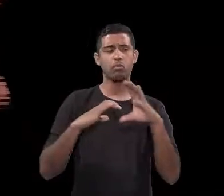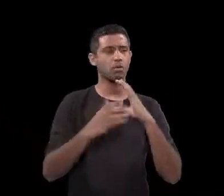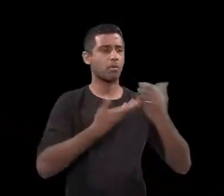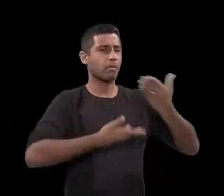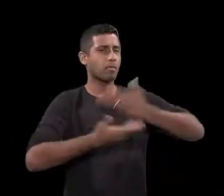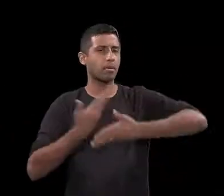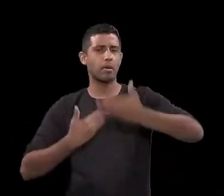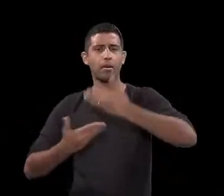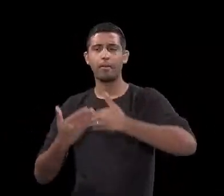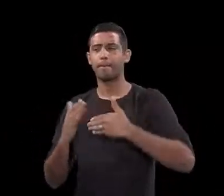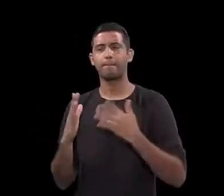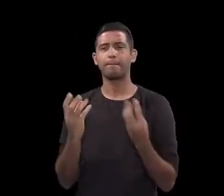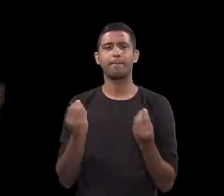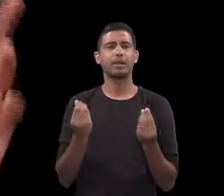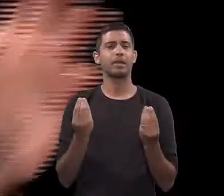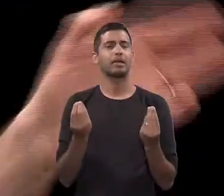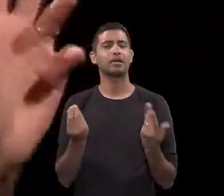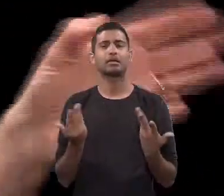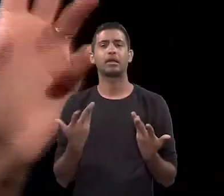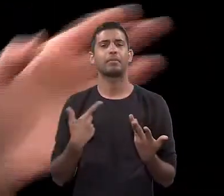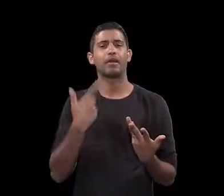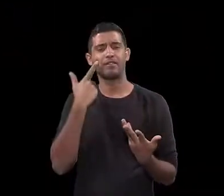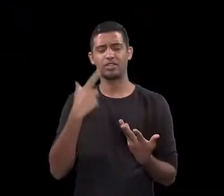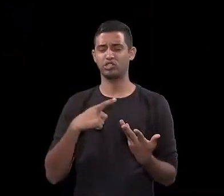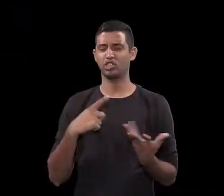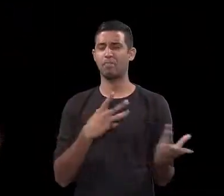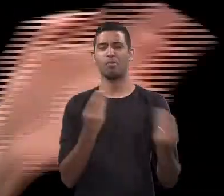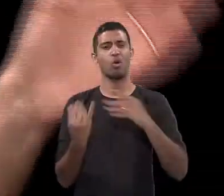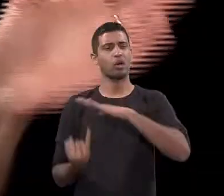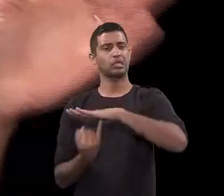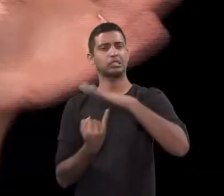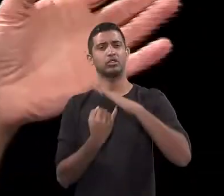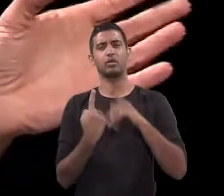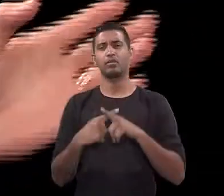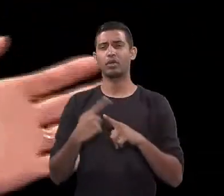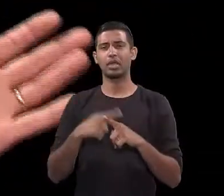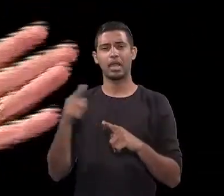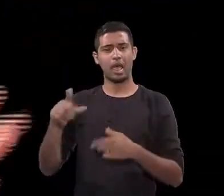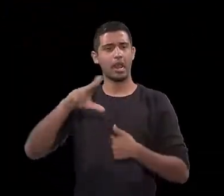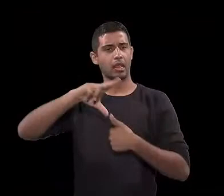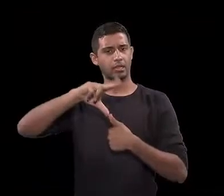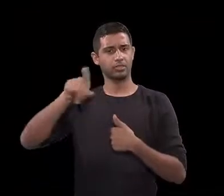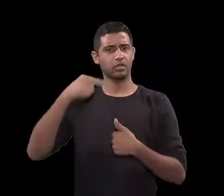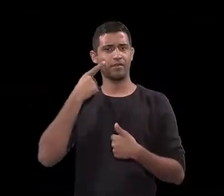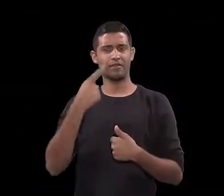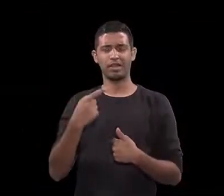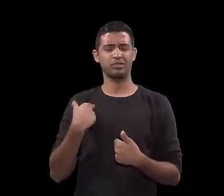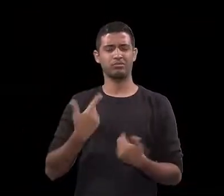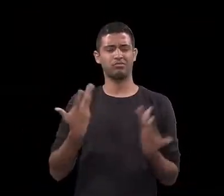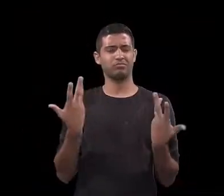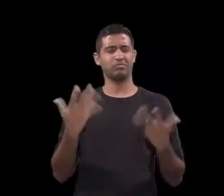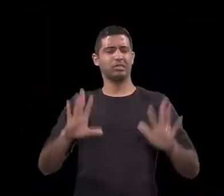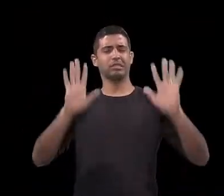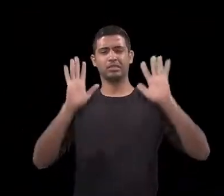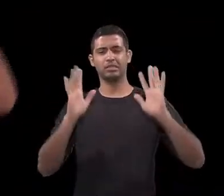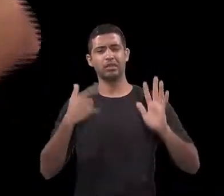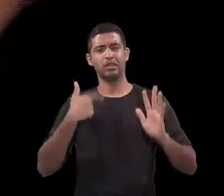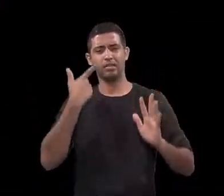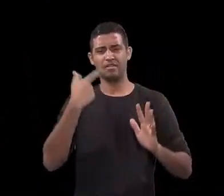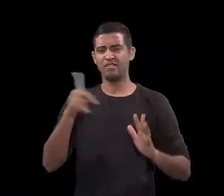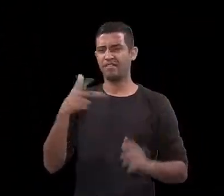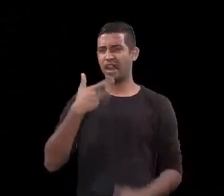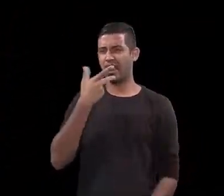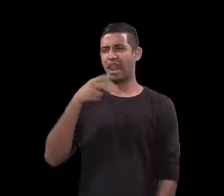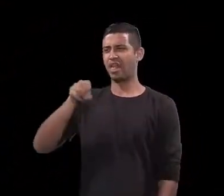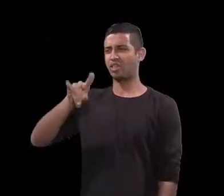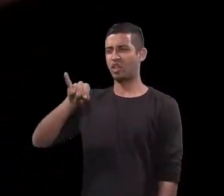não comunicavam entre eles, mas tinha muitos pontos os 2 institutos, porque lá os latino-americanistas não queriam